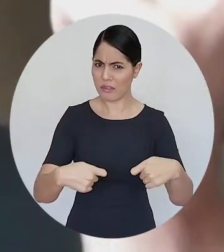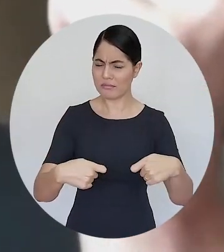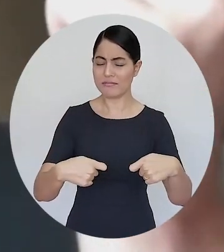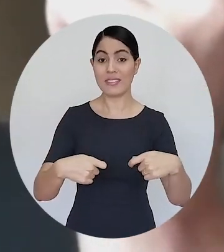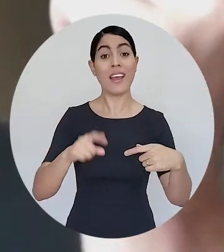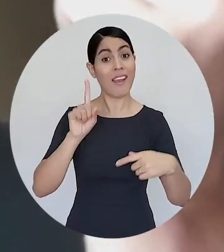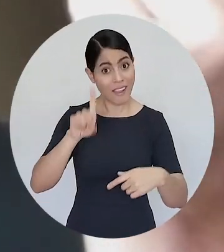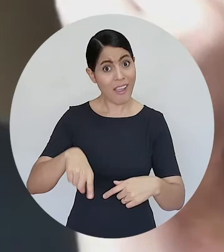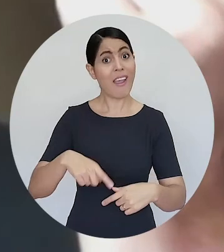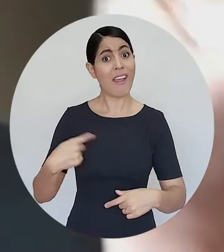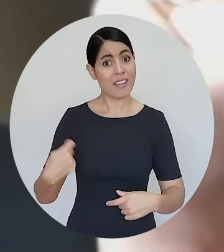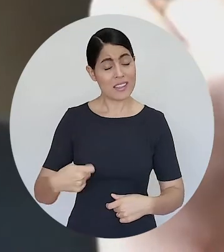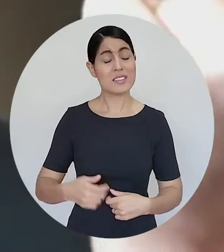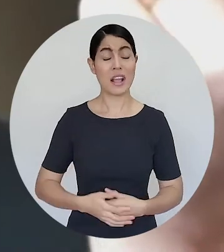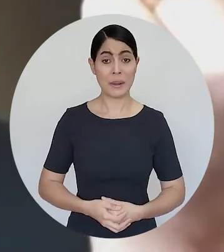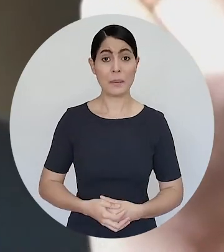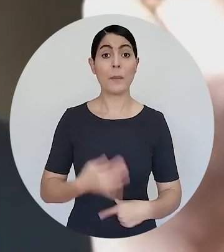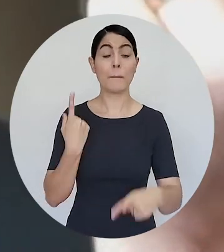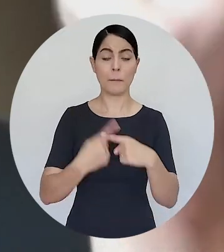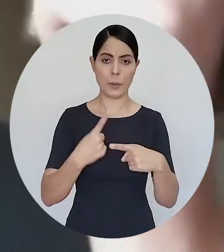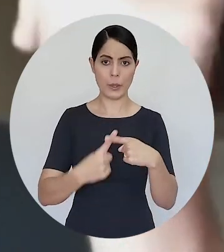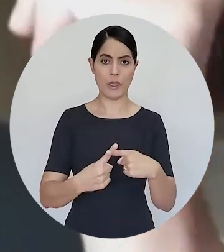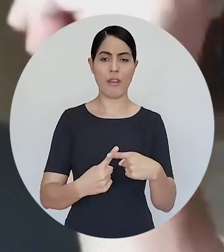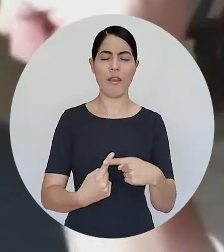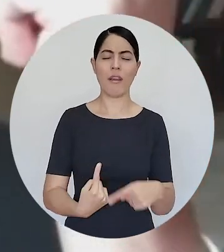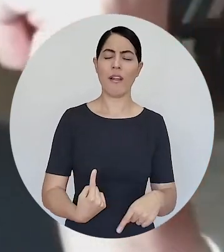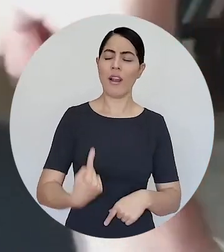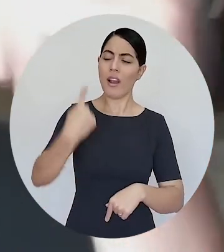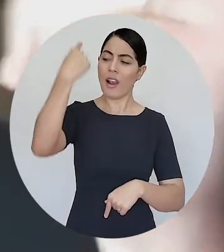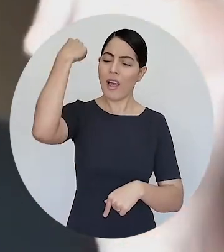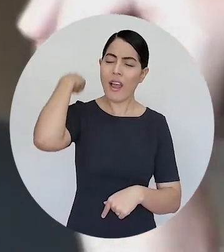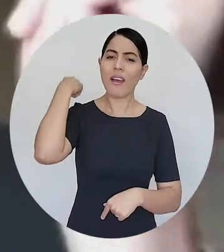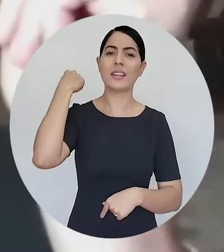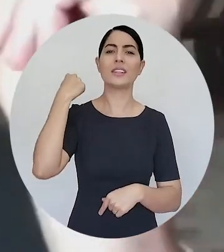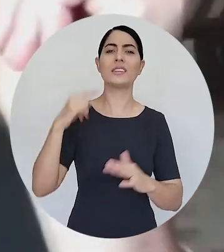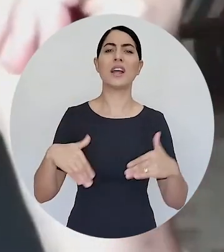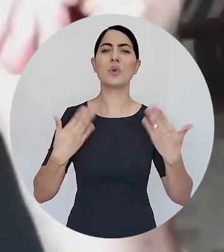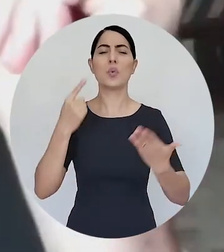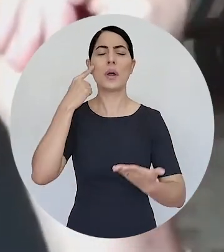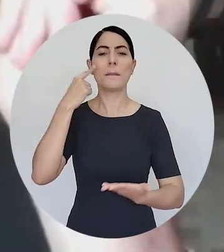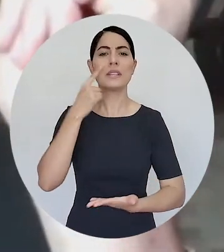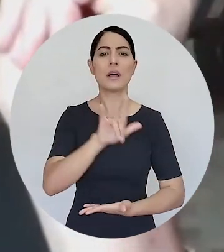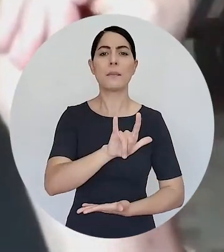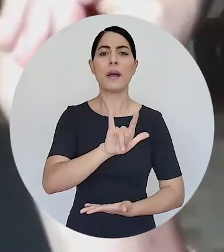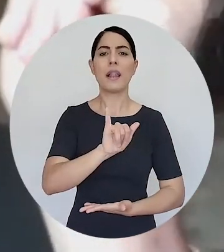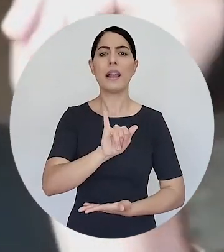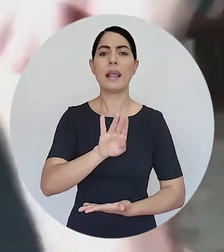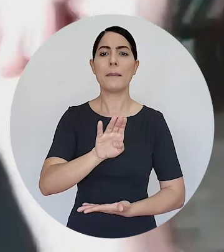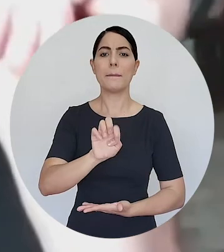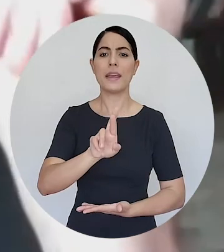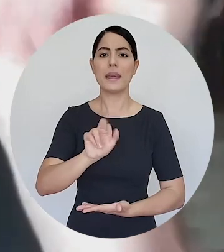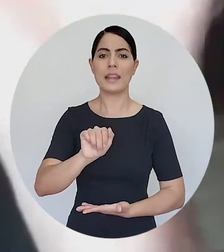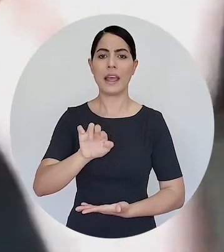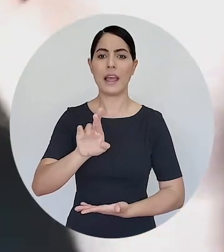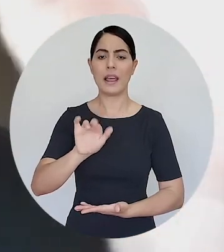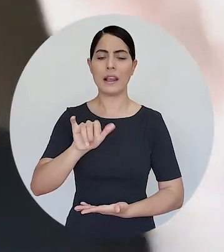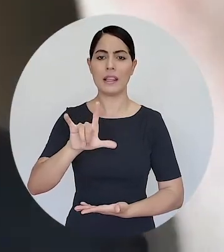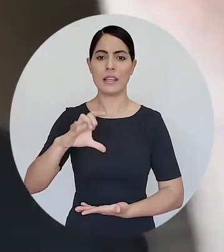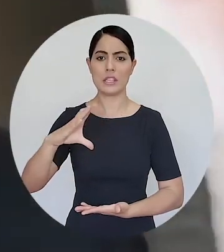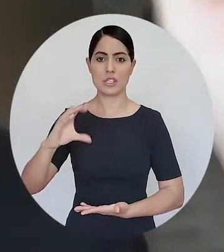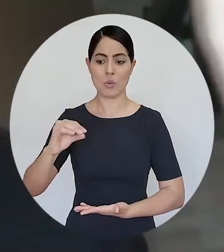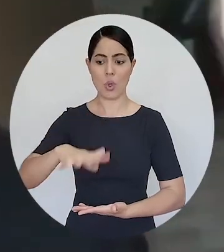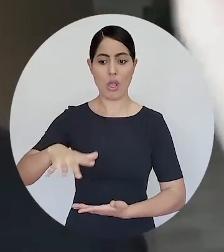democracia. Tanto que, na história do pensamento, o liberalismo político, não